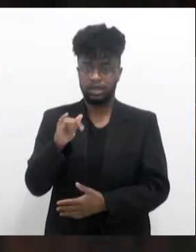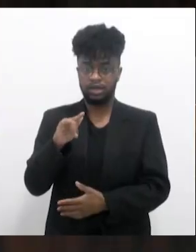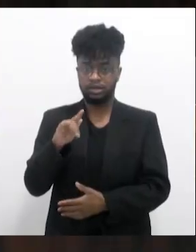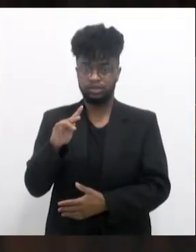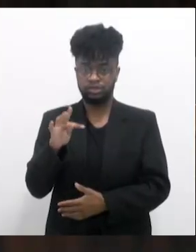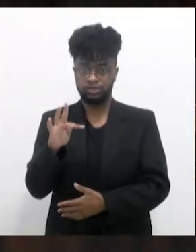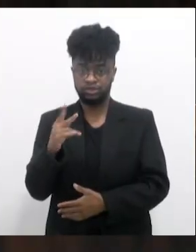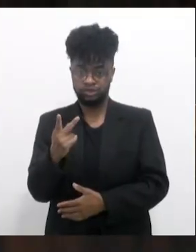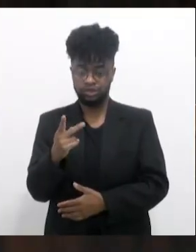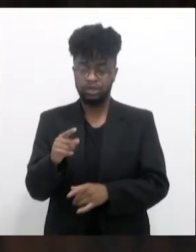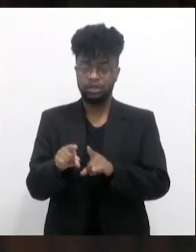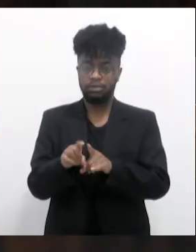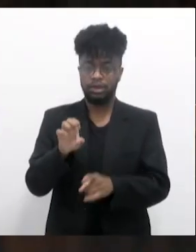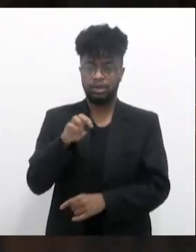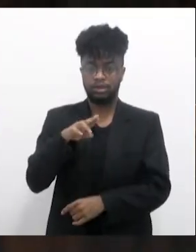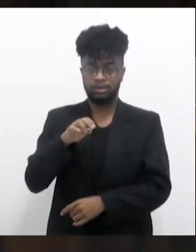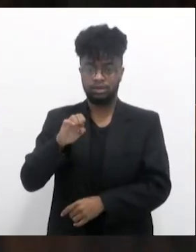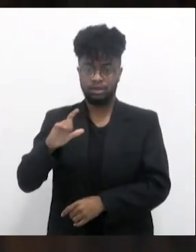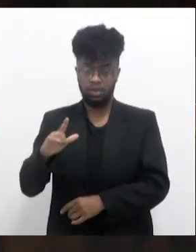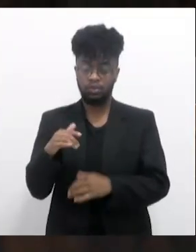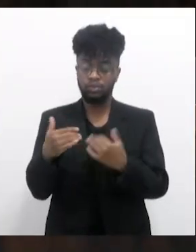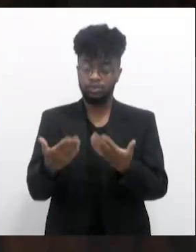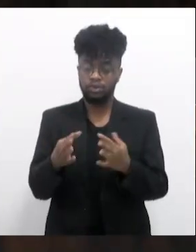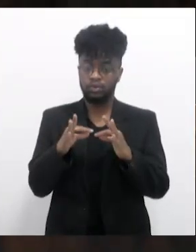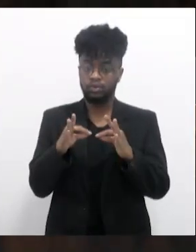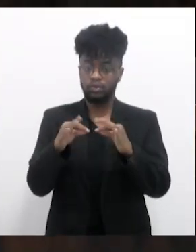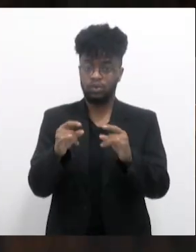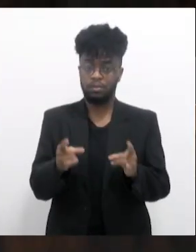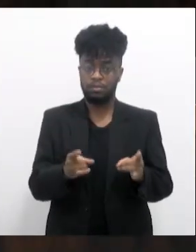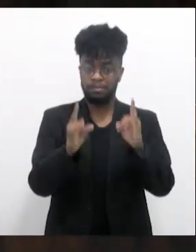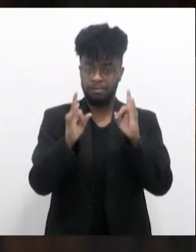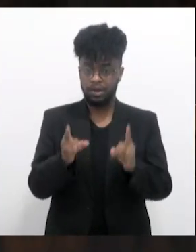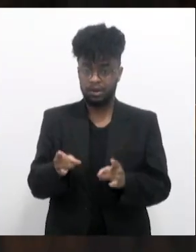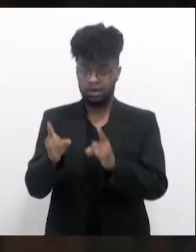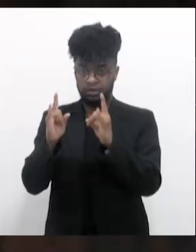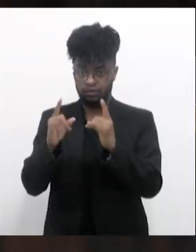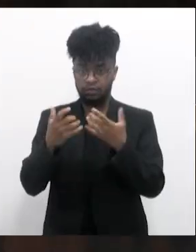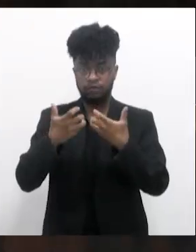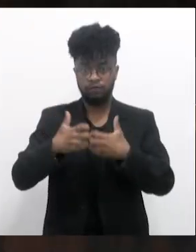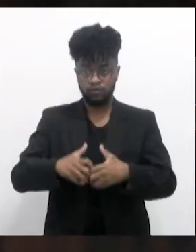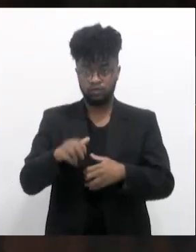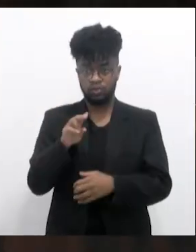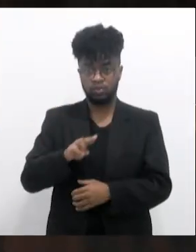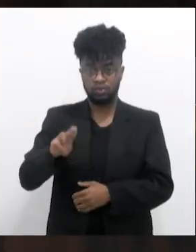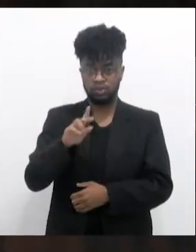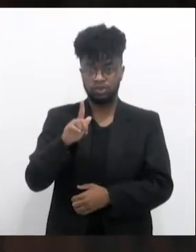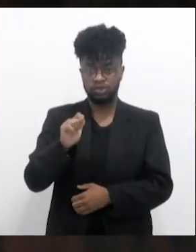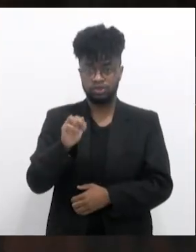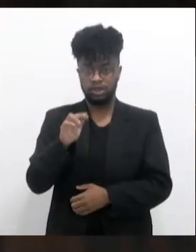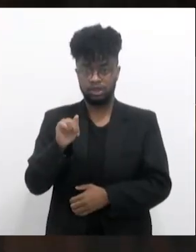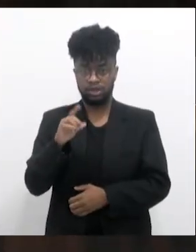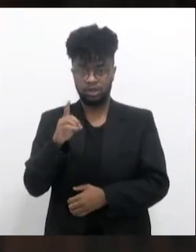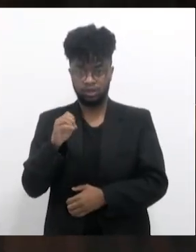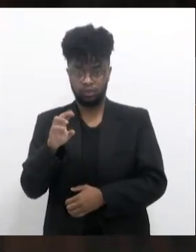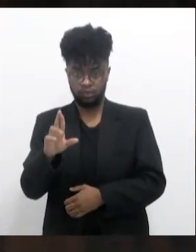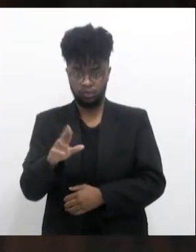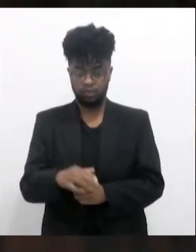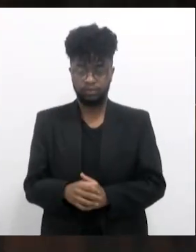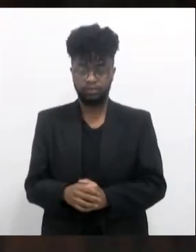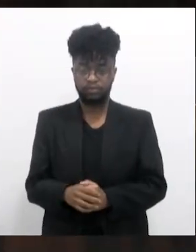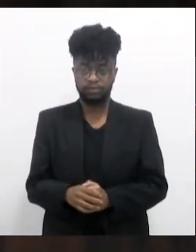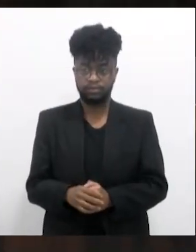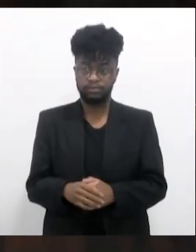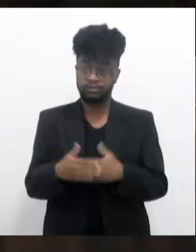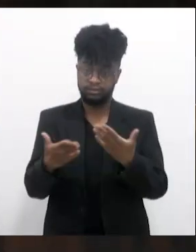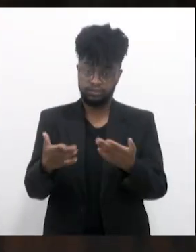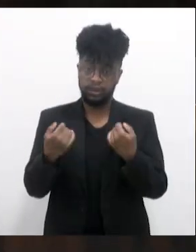Enel, então praticamente todos os prédios funcionam com esse gerador, deputado Carlos Mink. E precisa